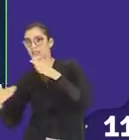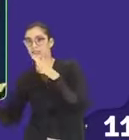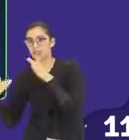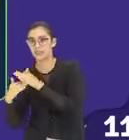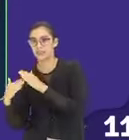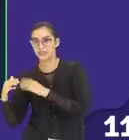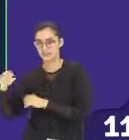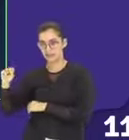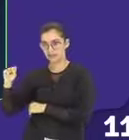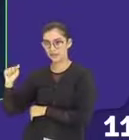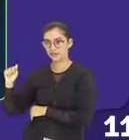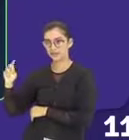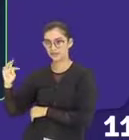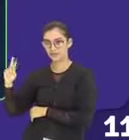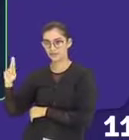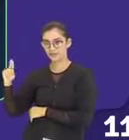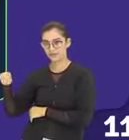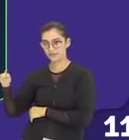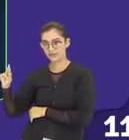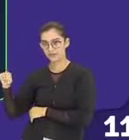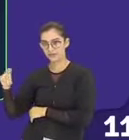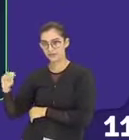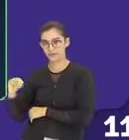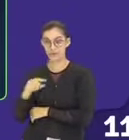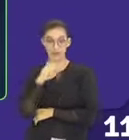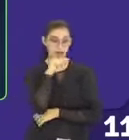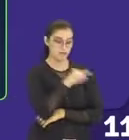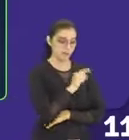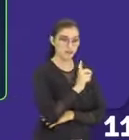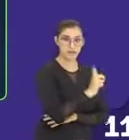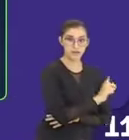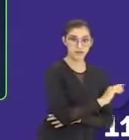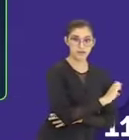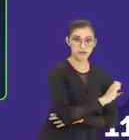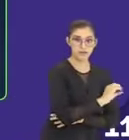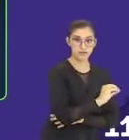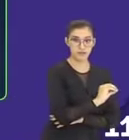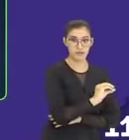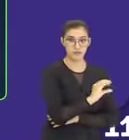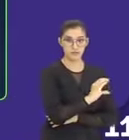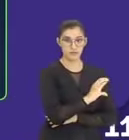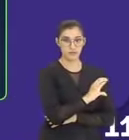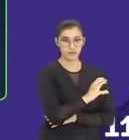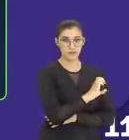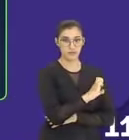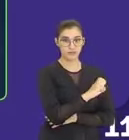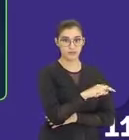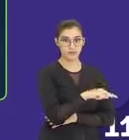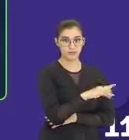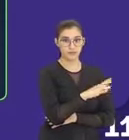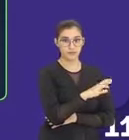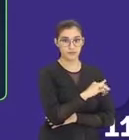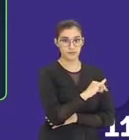é geocentrismo, aqui é heliocentrismo. Presta atenção.